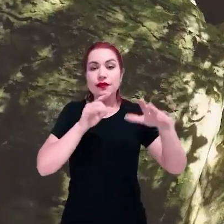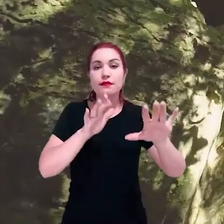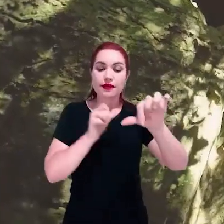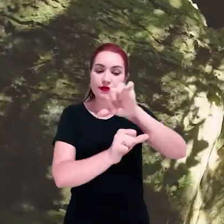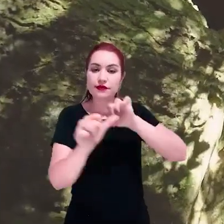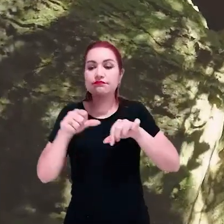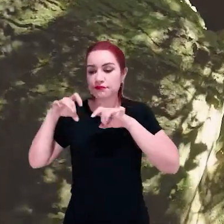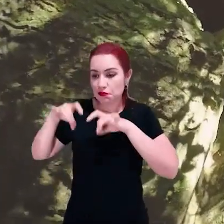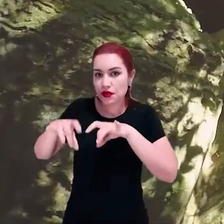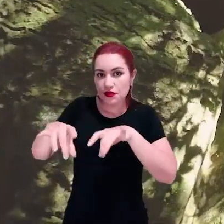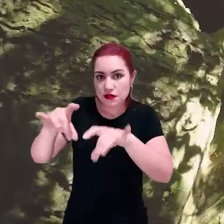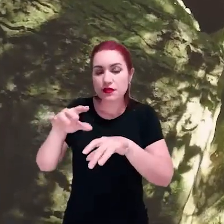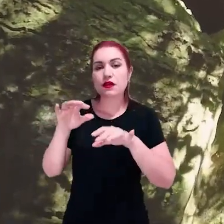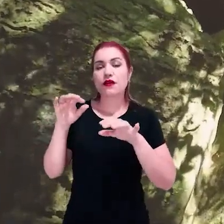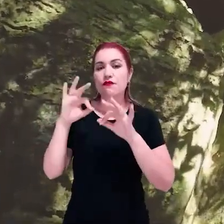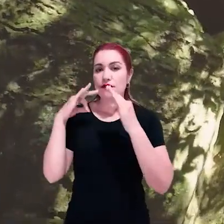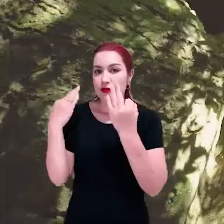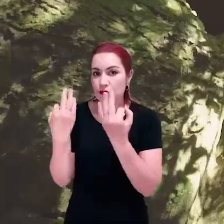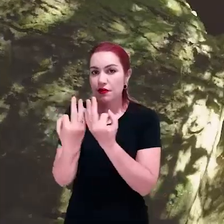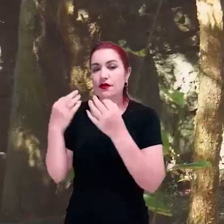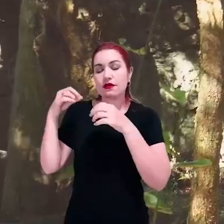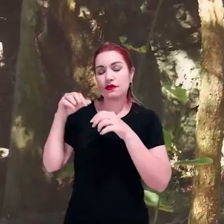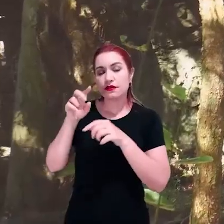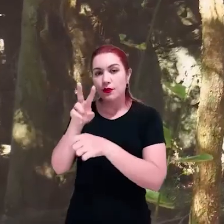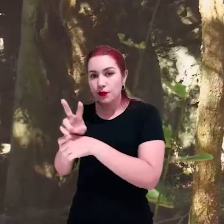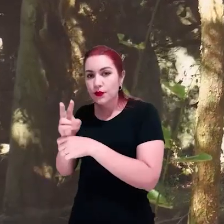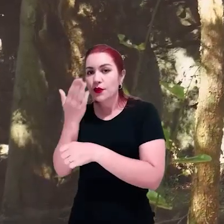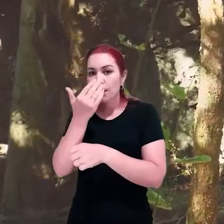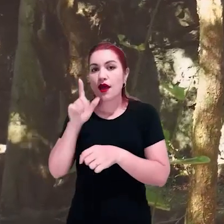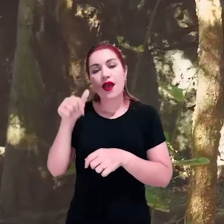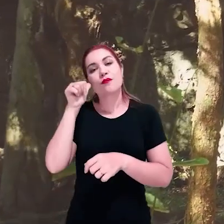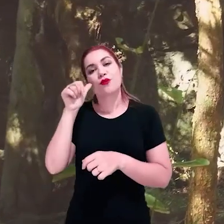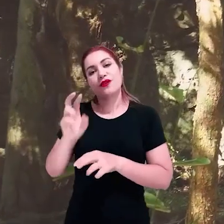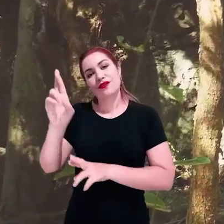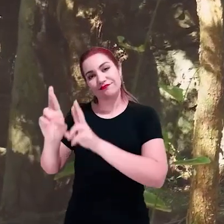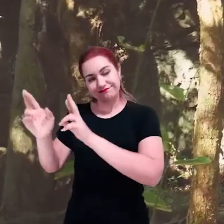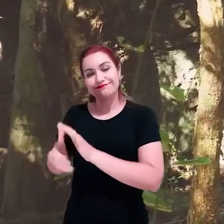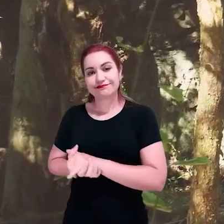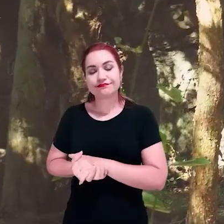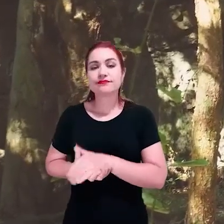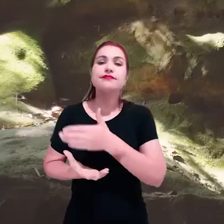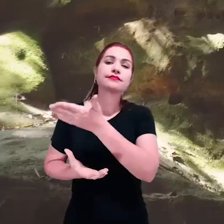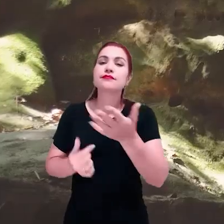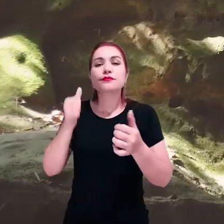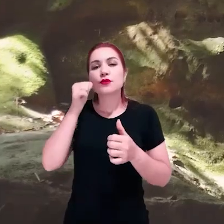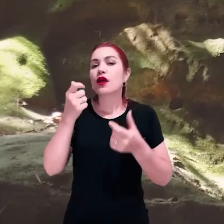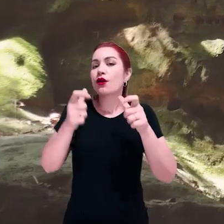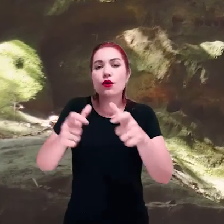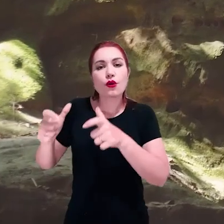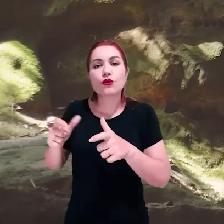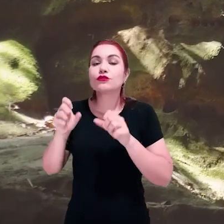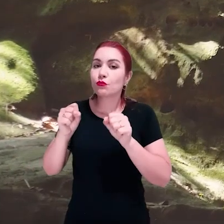cuidados, eram todos feitos pelas mulheres. Onde é que estavam essas mulheres? Em algum